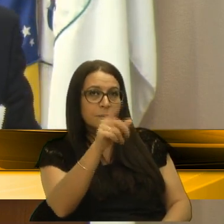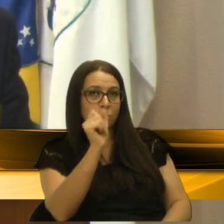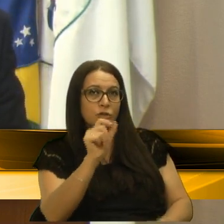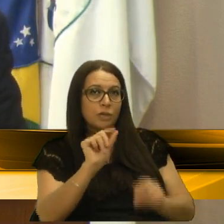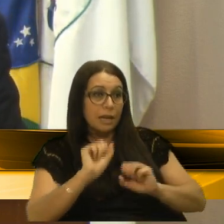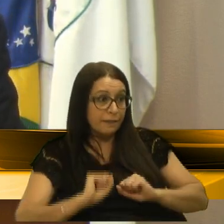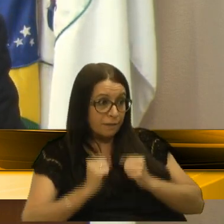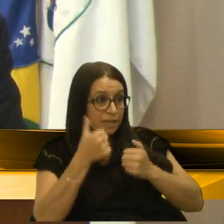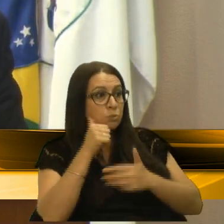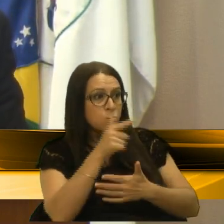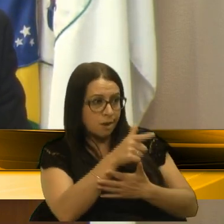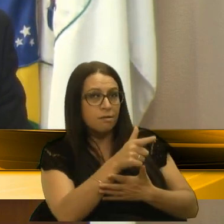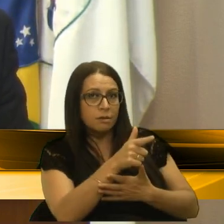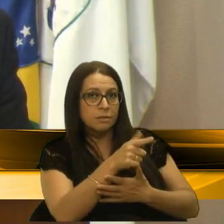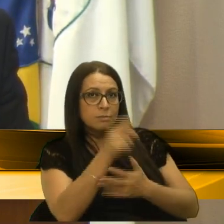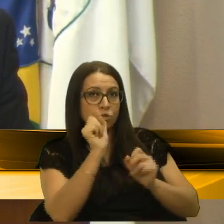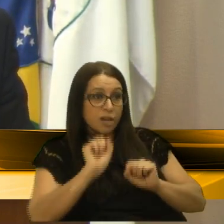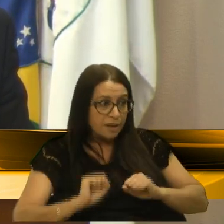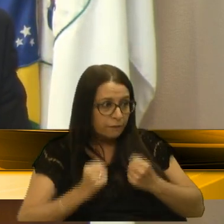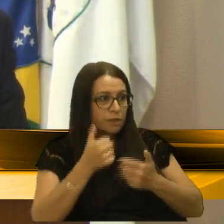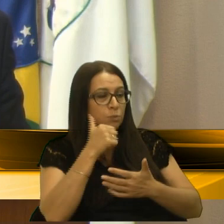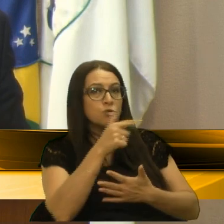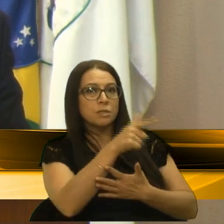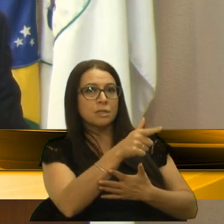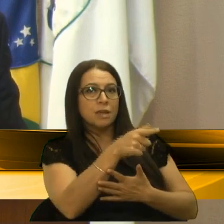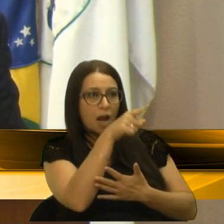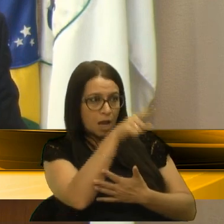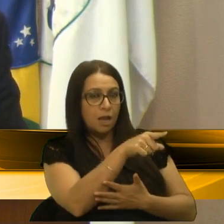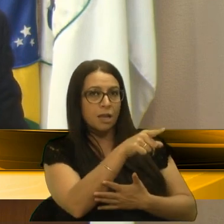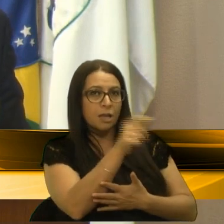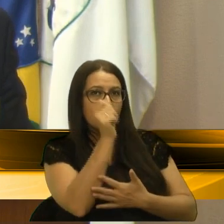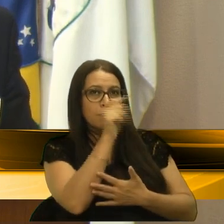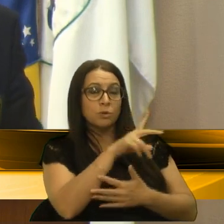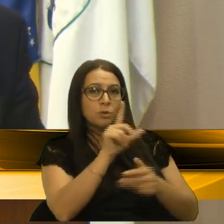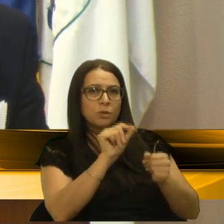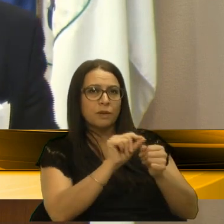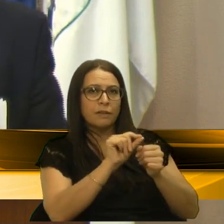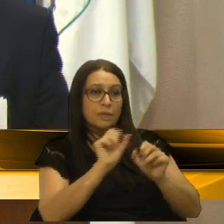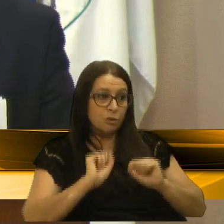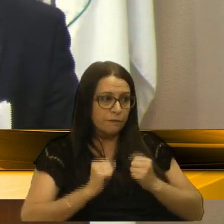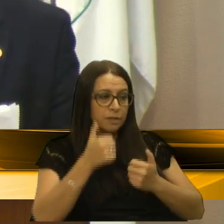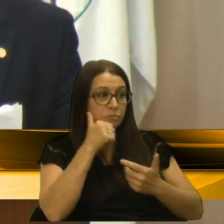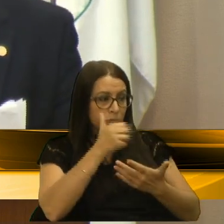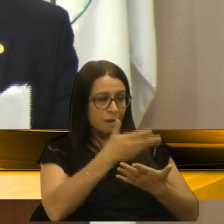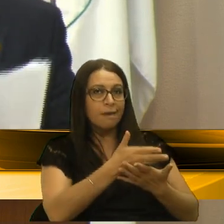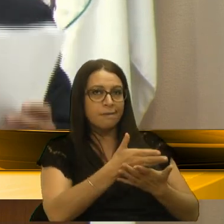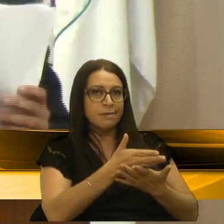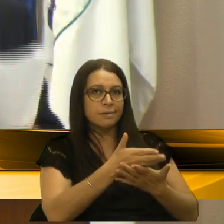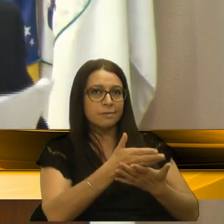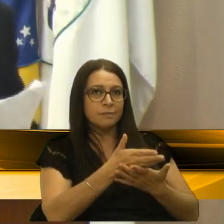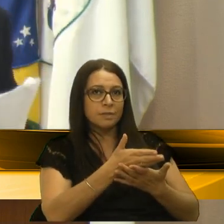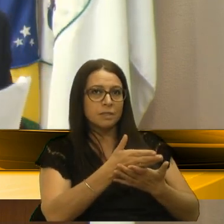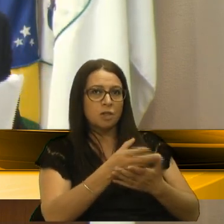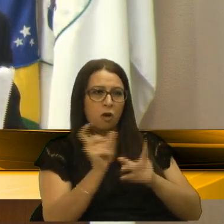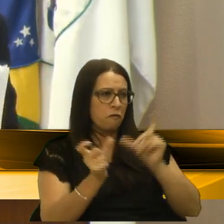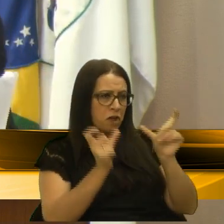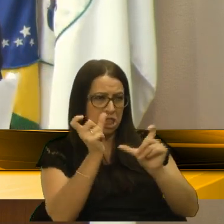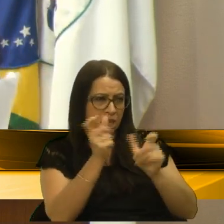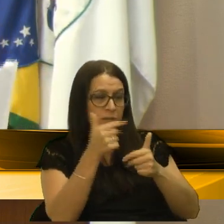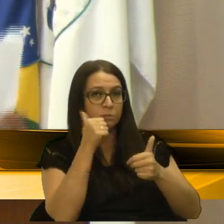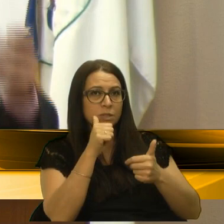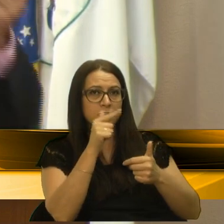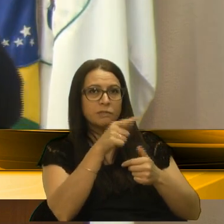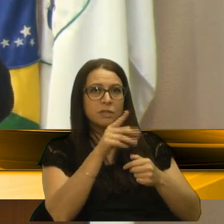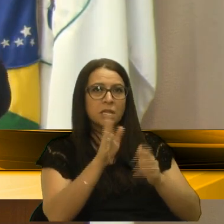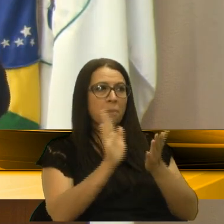as mulheres. A senhora, é um absurdo que a senhora não defenda as mulheres. Seu tempo. Ofendendo as mulheres e vocês aqui